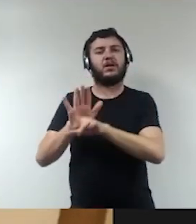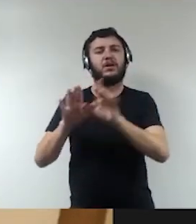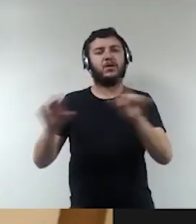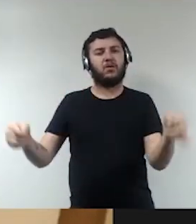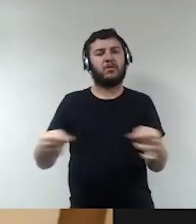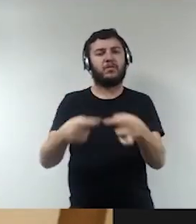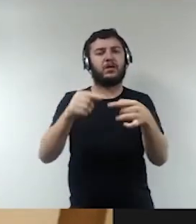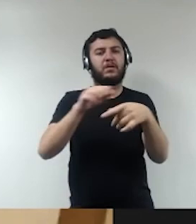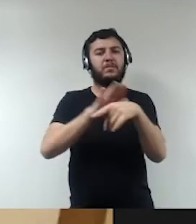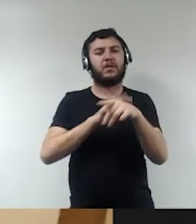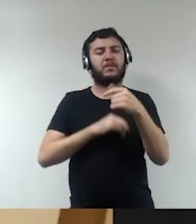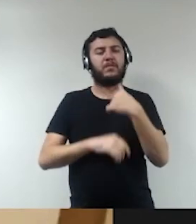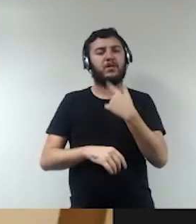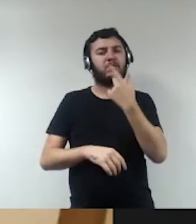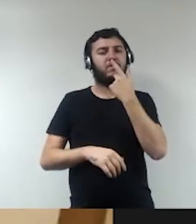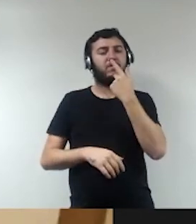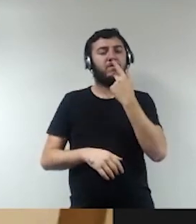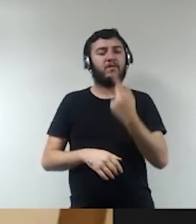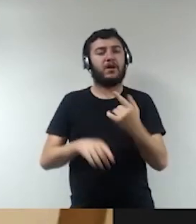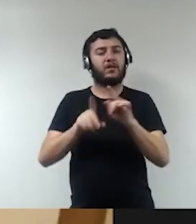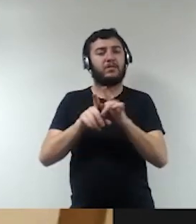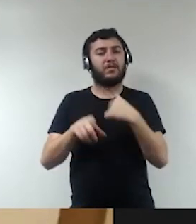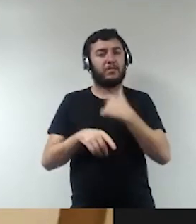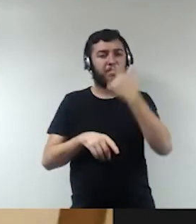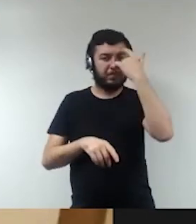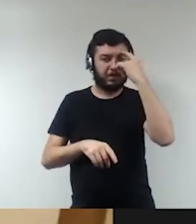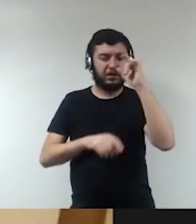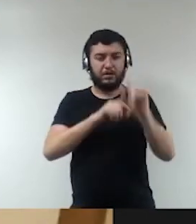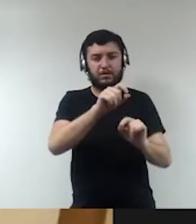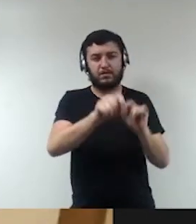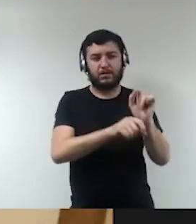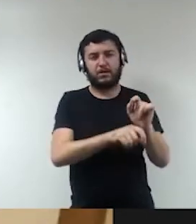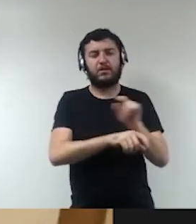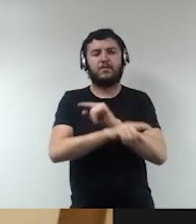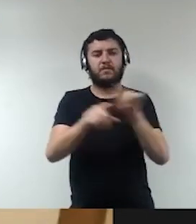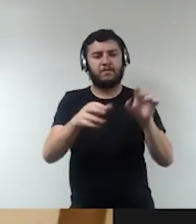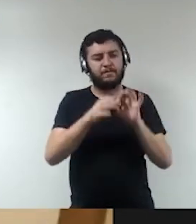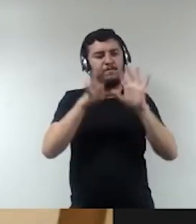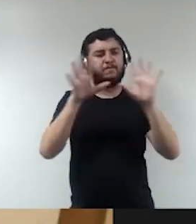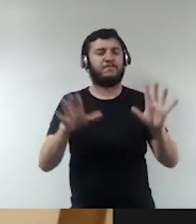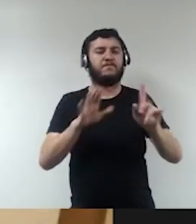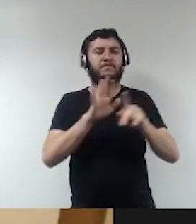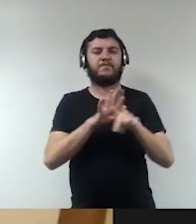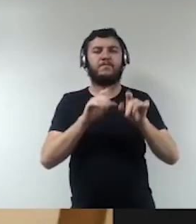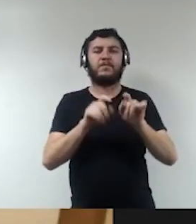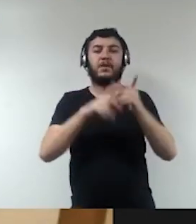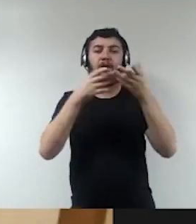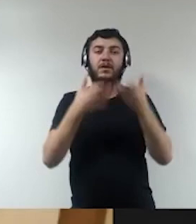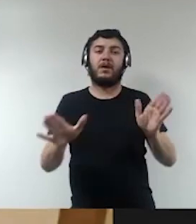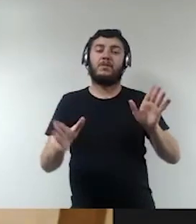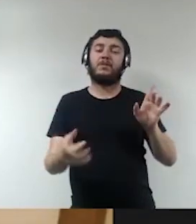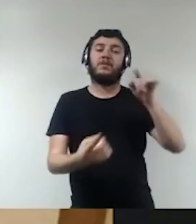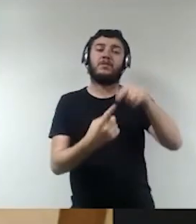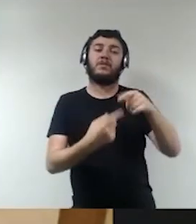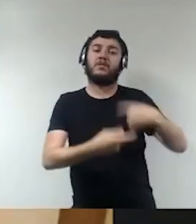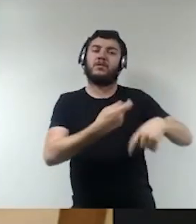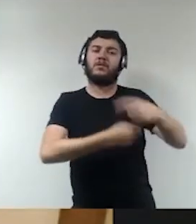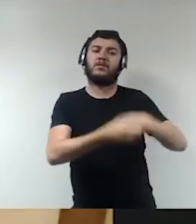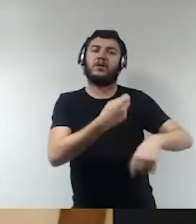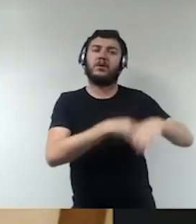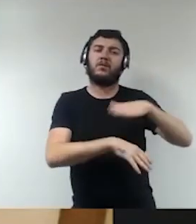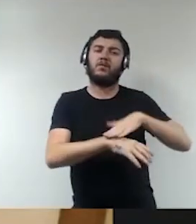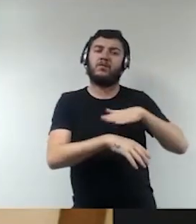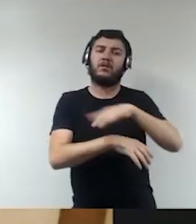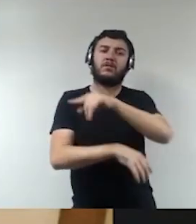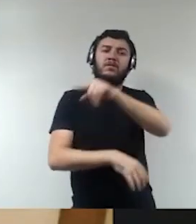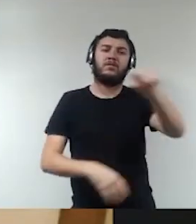com o que eu penso, de você permitir abrir esse espaço para se negociar enquanto você está com